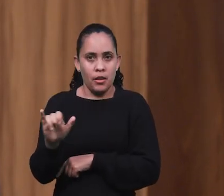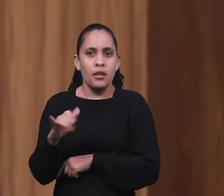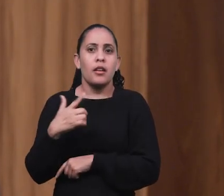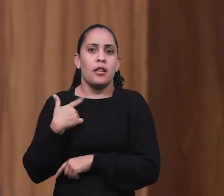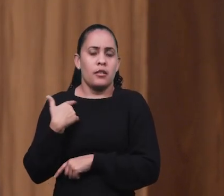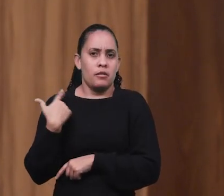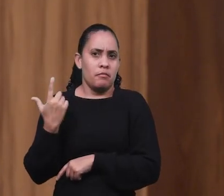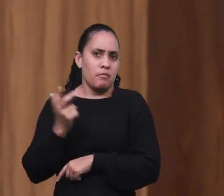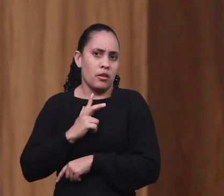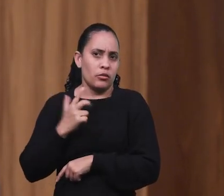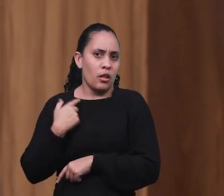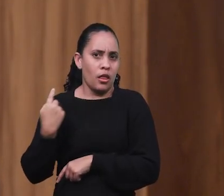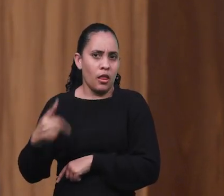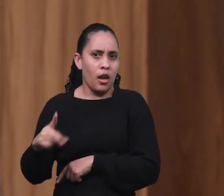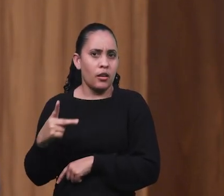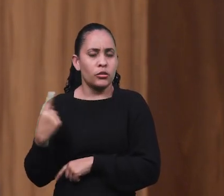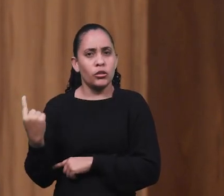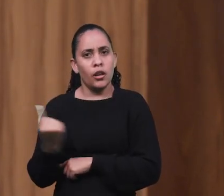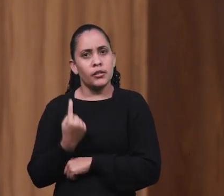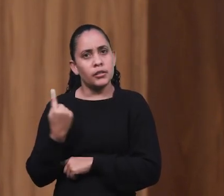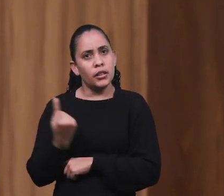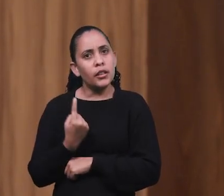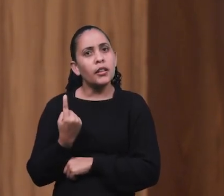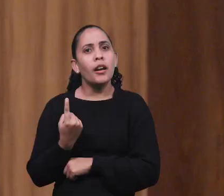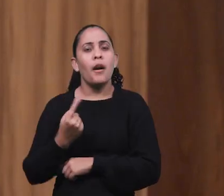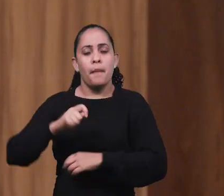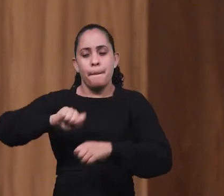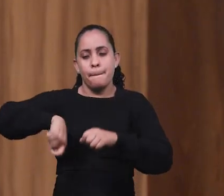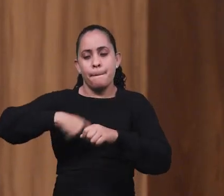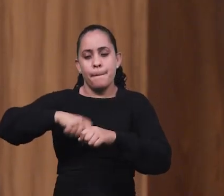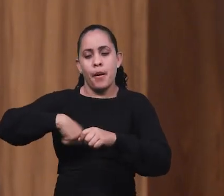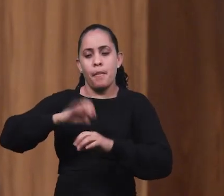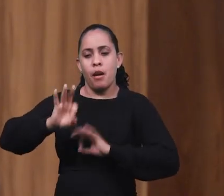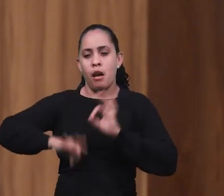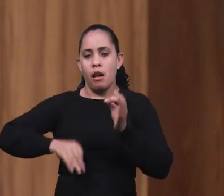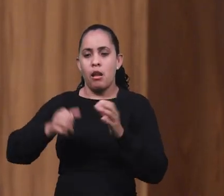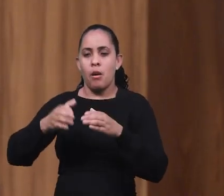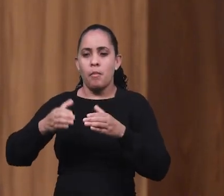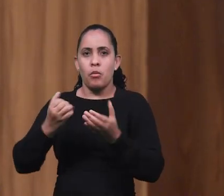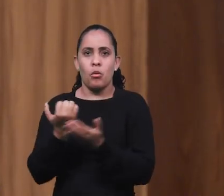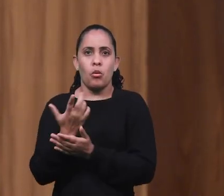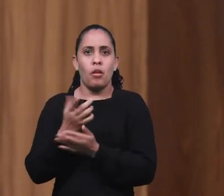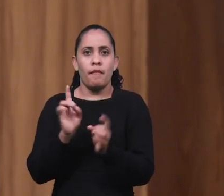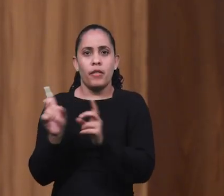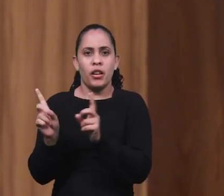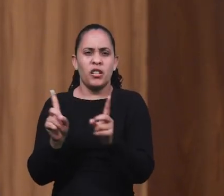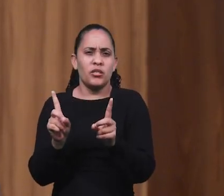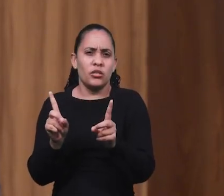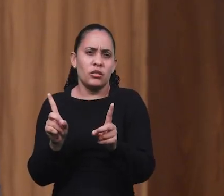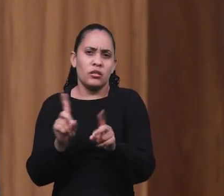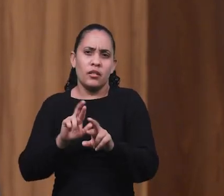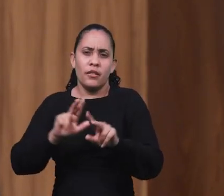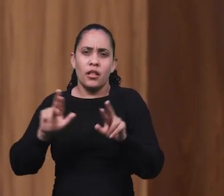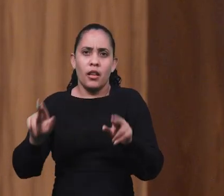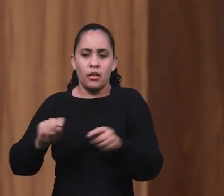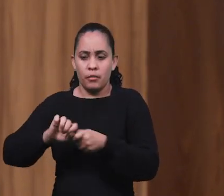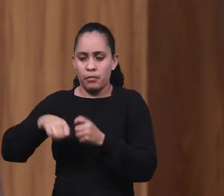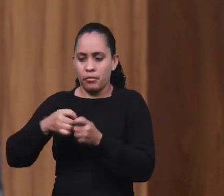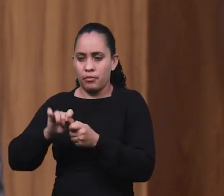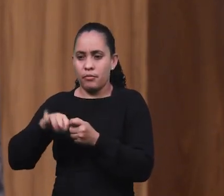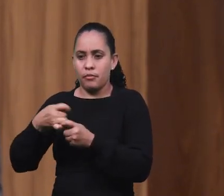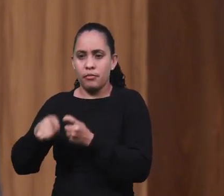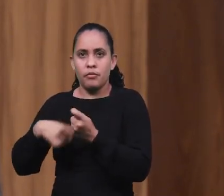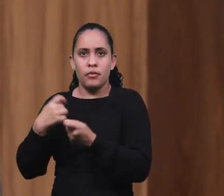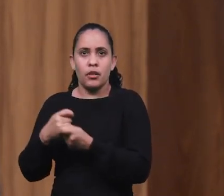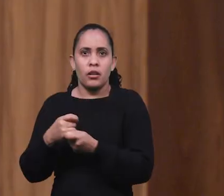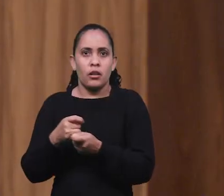o microempreendedor individual, aquela pessoa que ela sozinha, ela faz bolo para fora, sabe? Ela faz uma lembrancinha, ela faz crochê